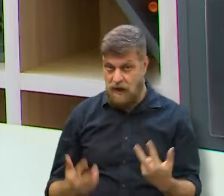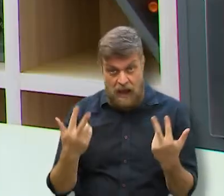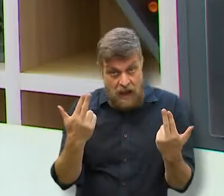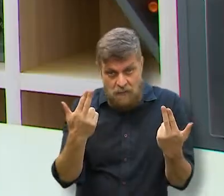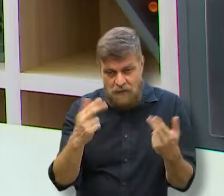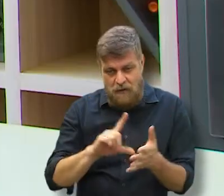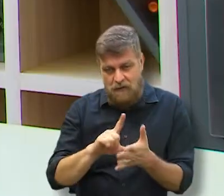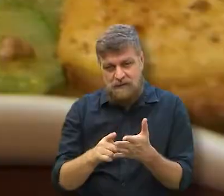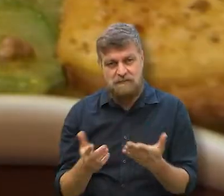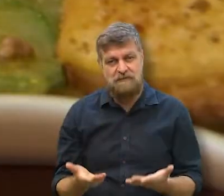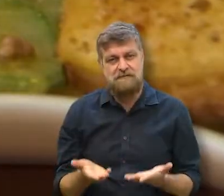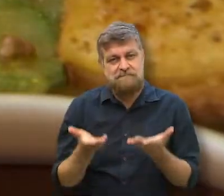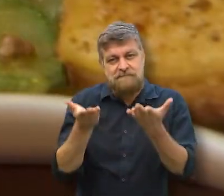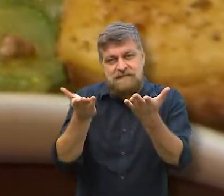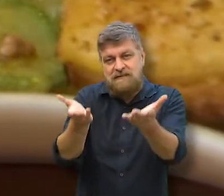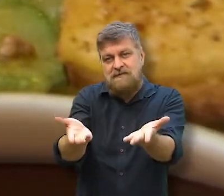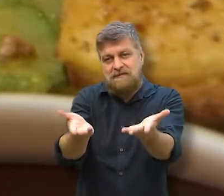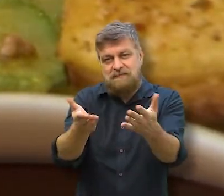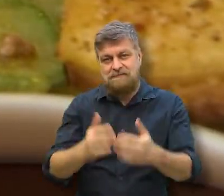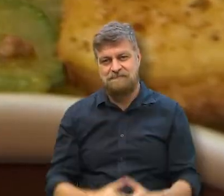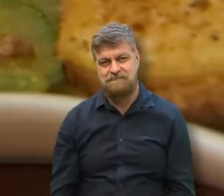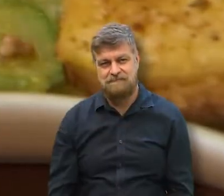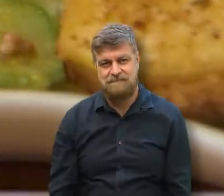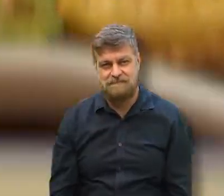E aí é só servir.